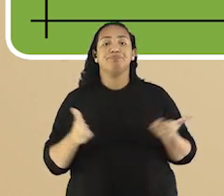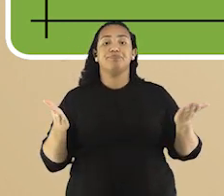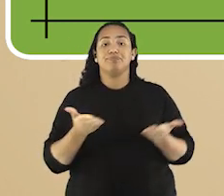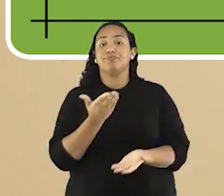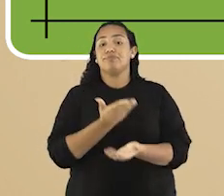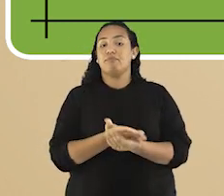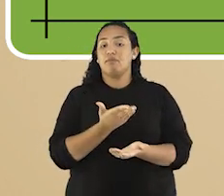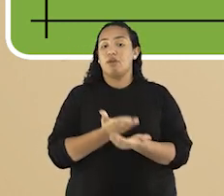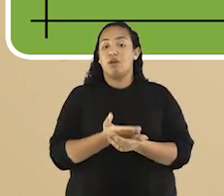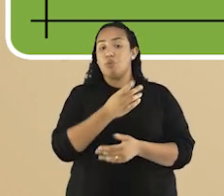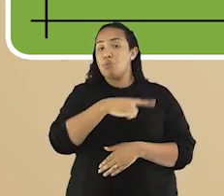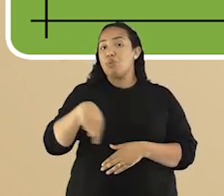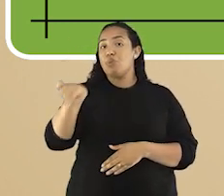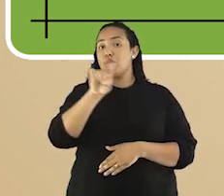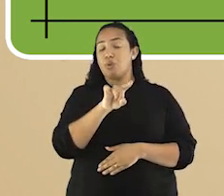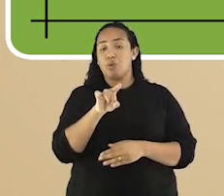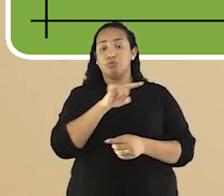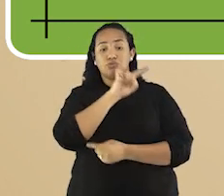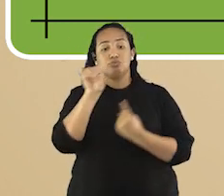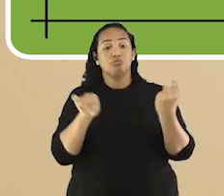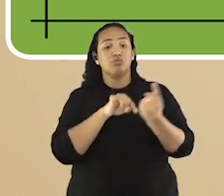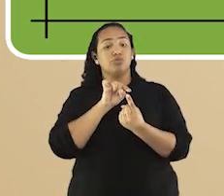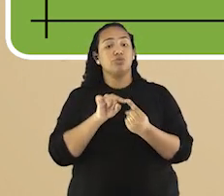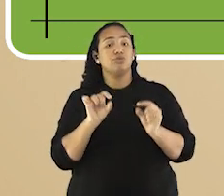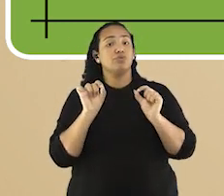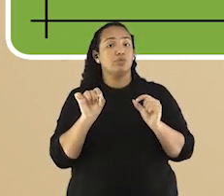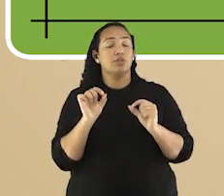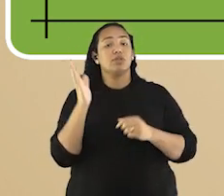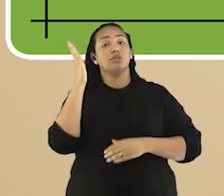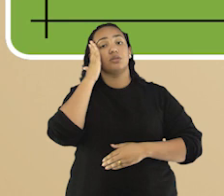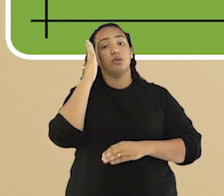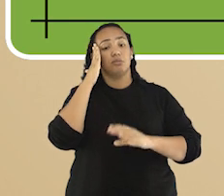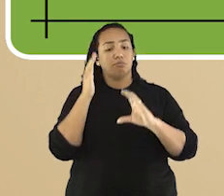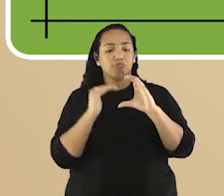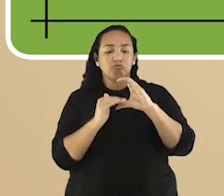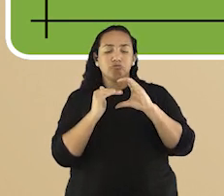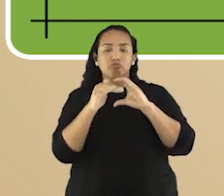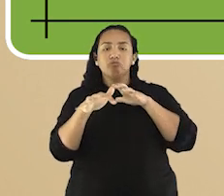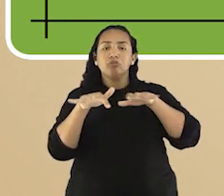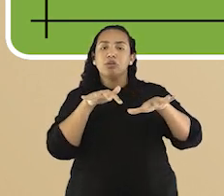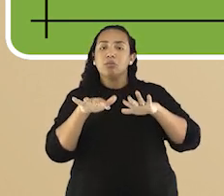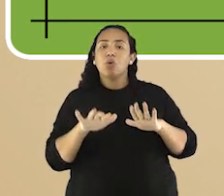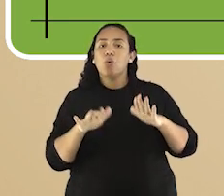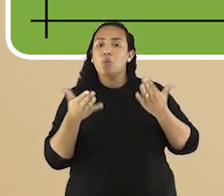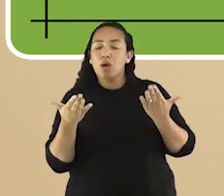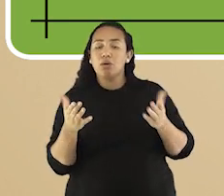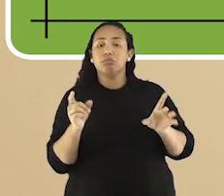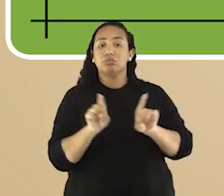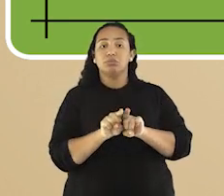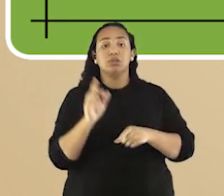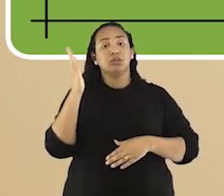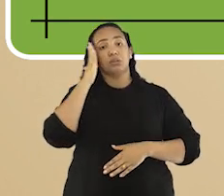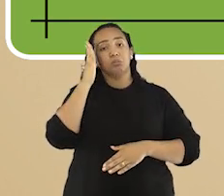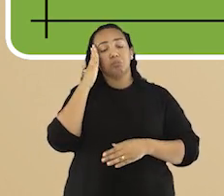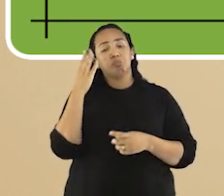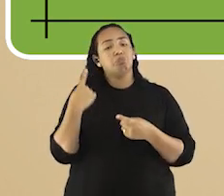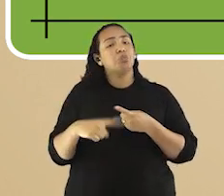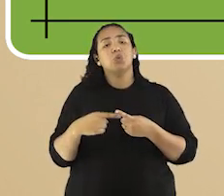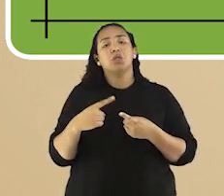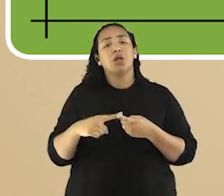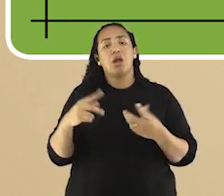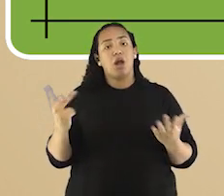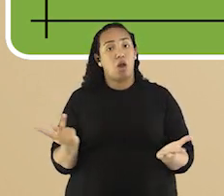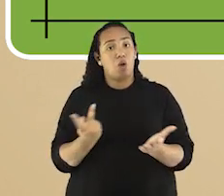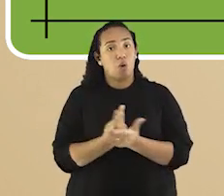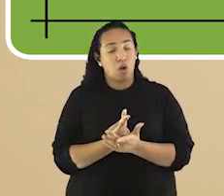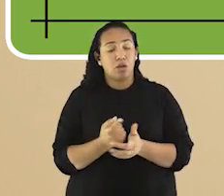objetivo identificar em qual camada ocorre o terremoto, caracterizar as causas, a intensidade e as ocorrências